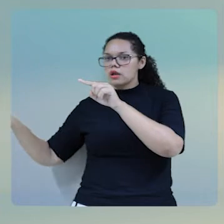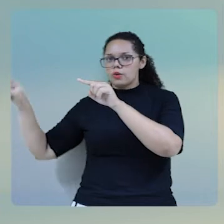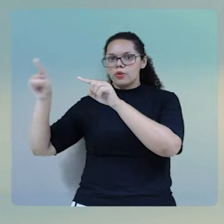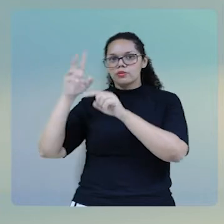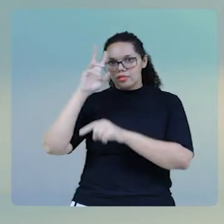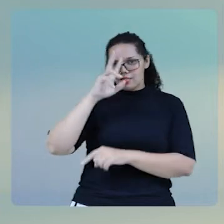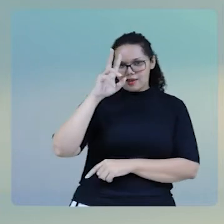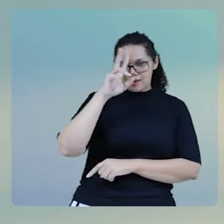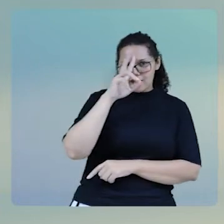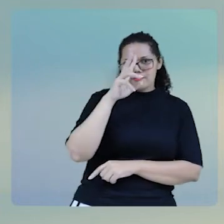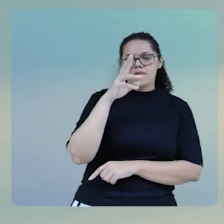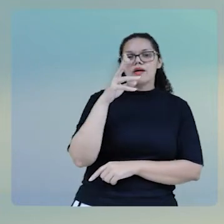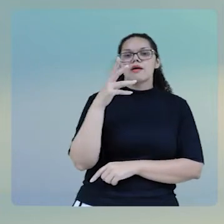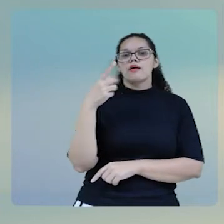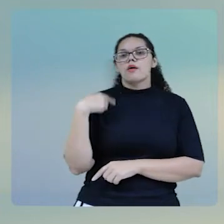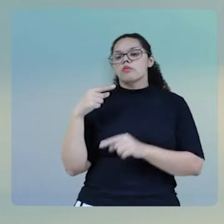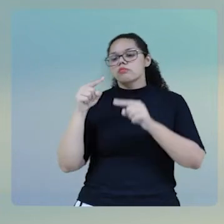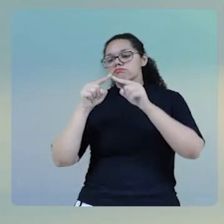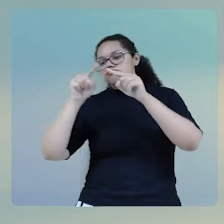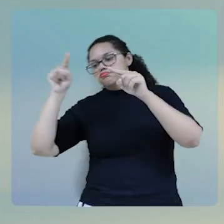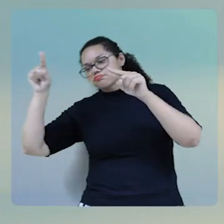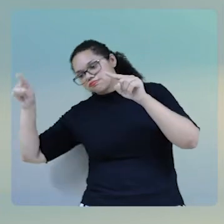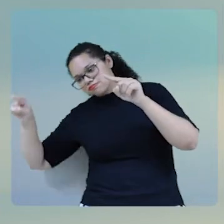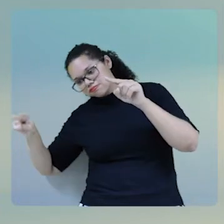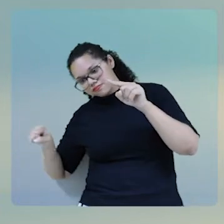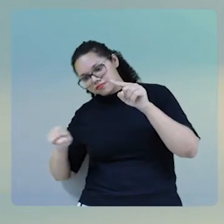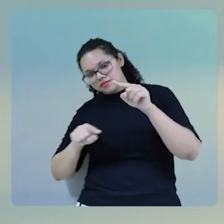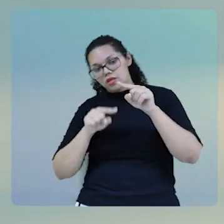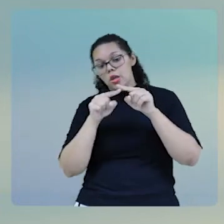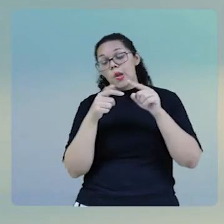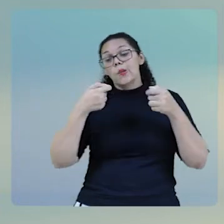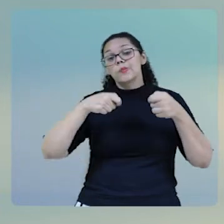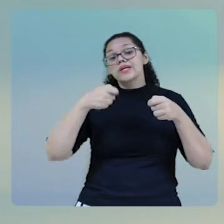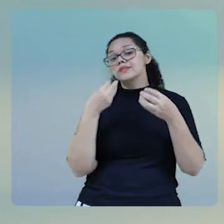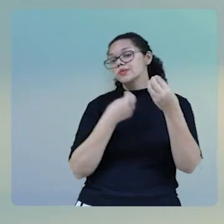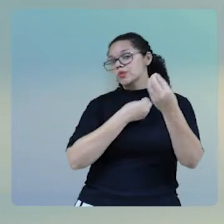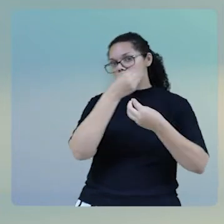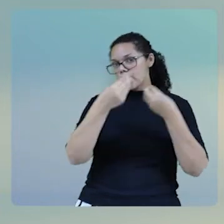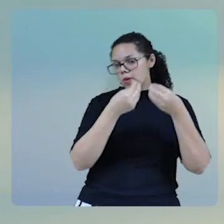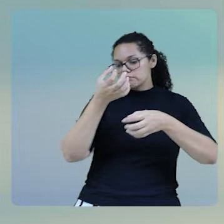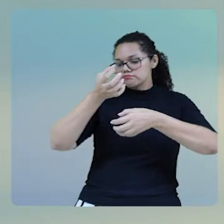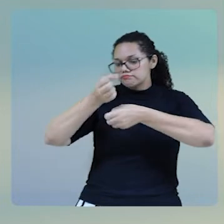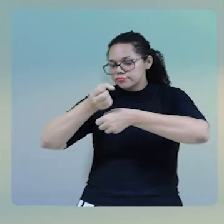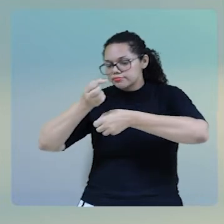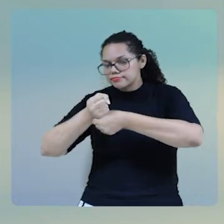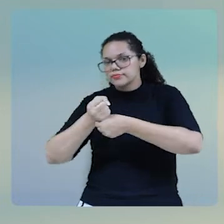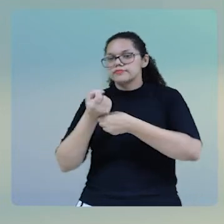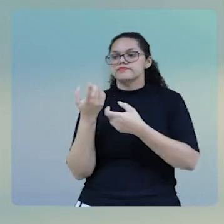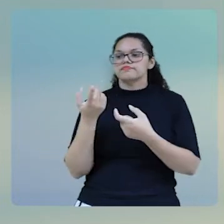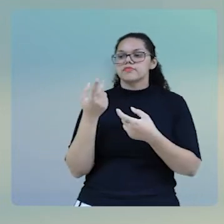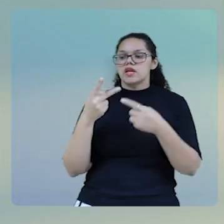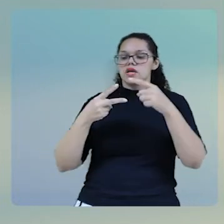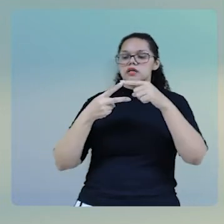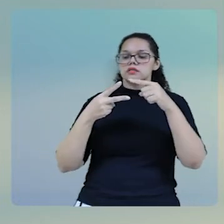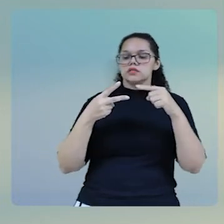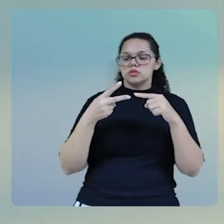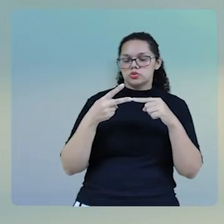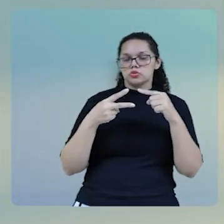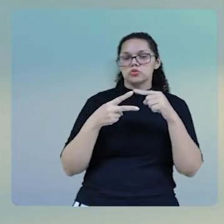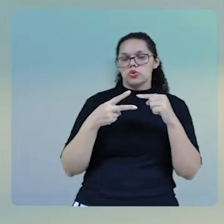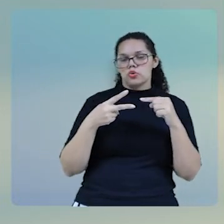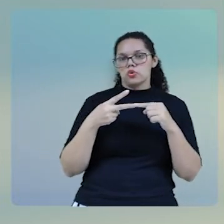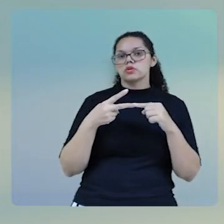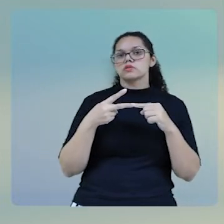né? Corrente elétrica do circuito, para poder achar, eu tenho que pegar o circuito todinho. Esses dois resistores